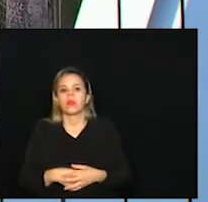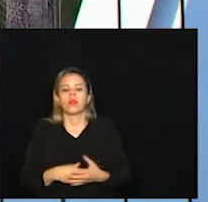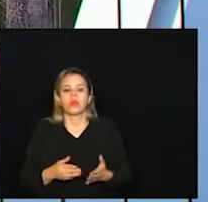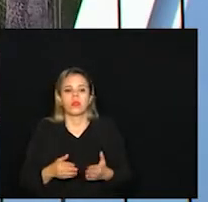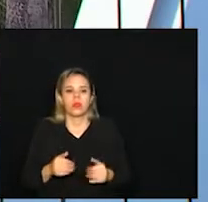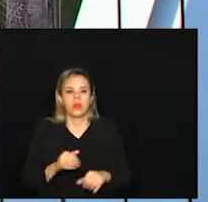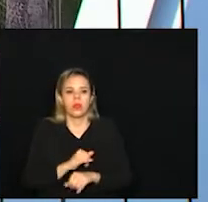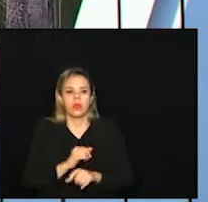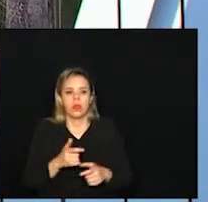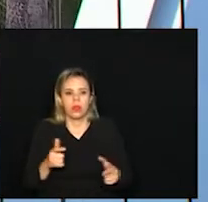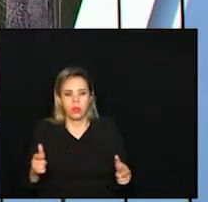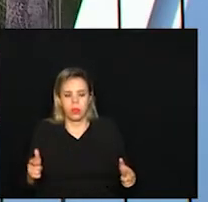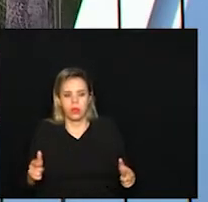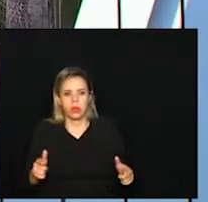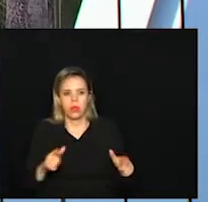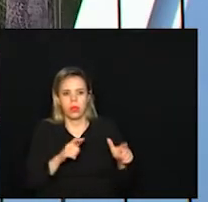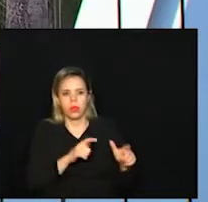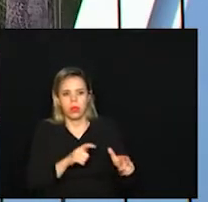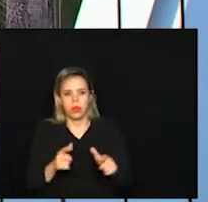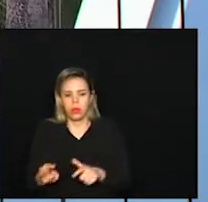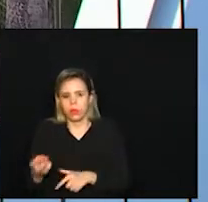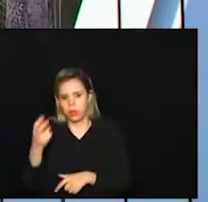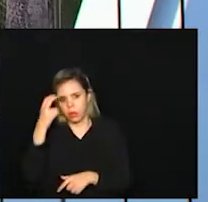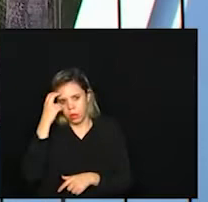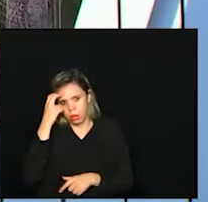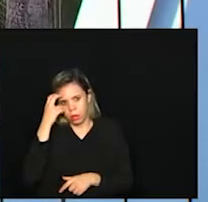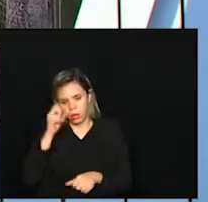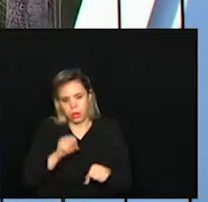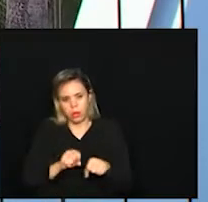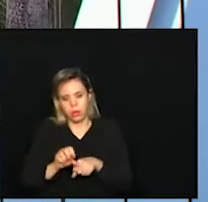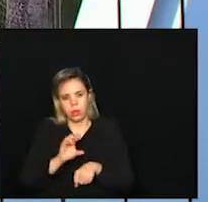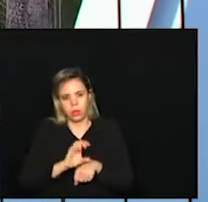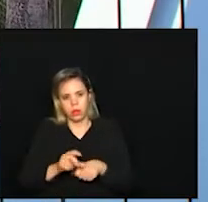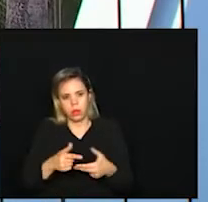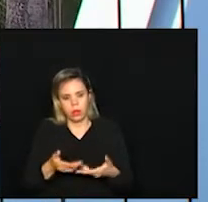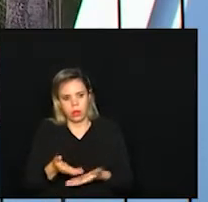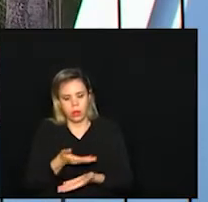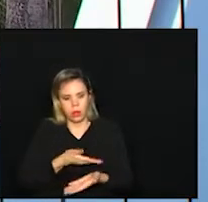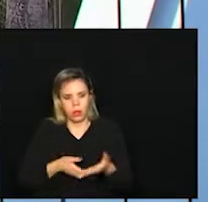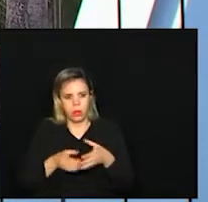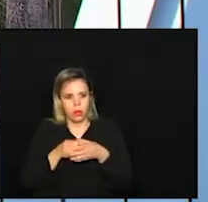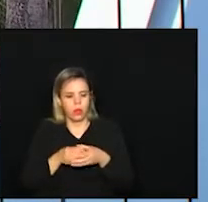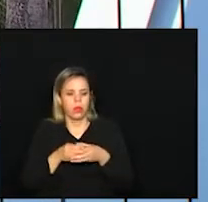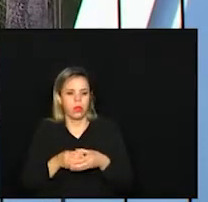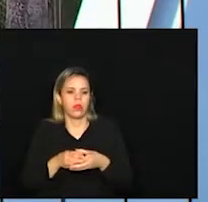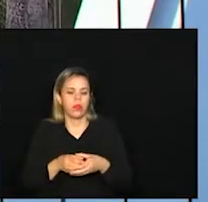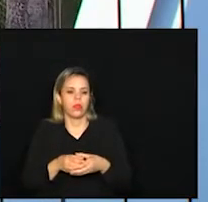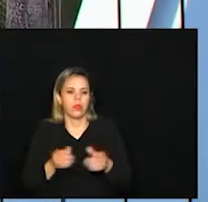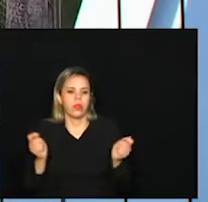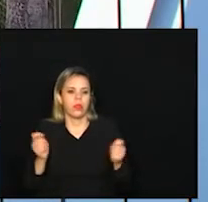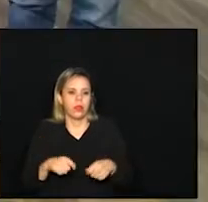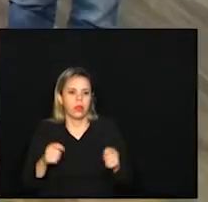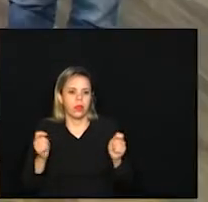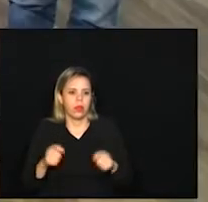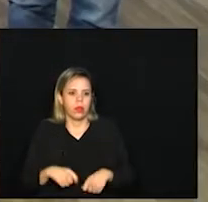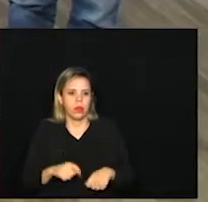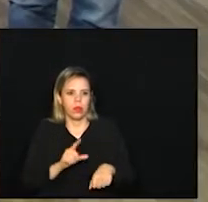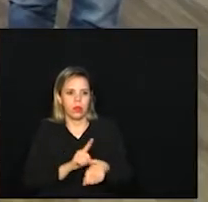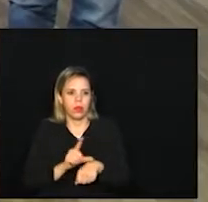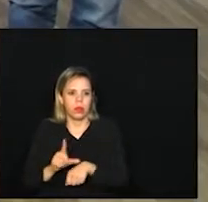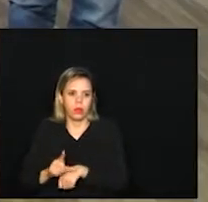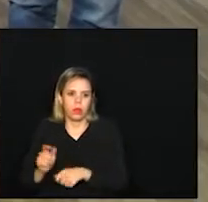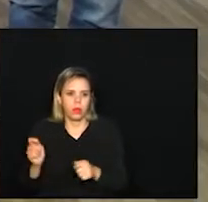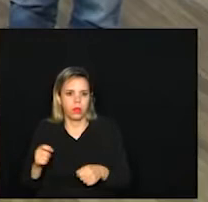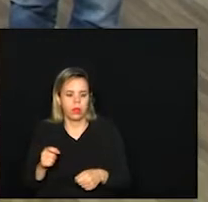pela ampliação dos espaços de Cultura de formação de convivência então possibilidade de um centro comercial